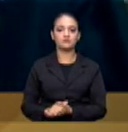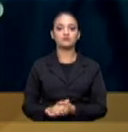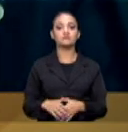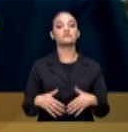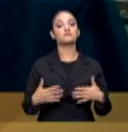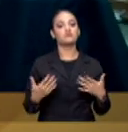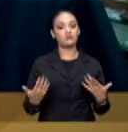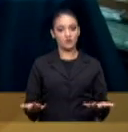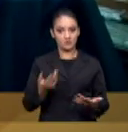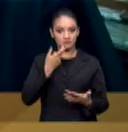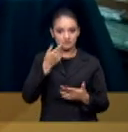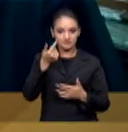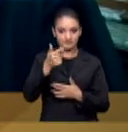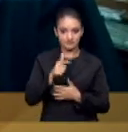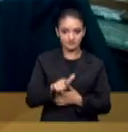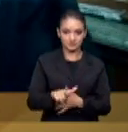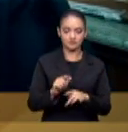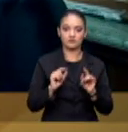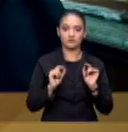Busca-se, vou repetir,